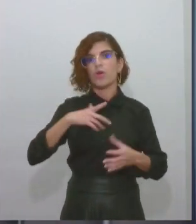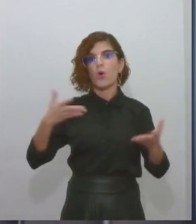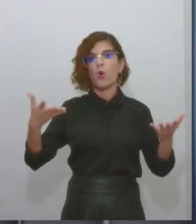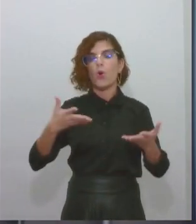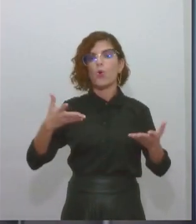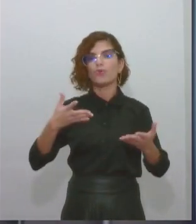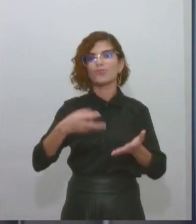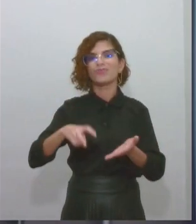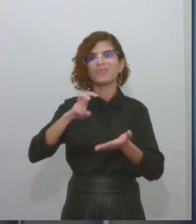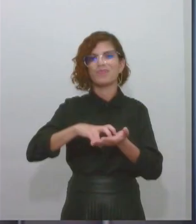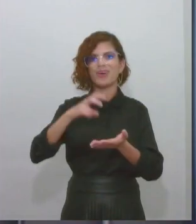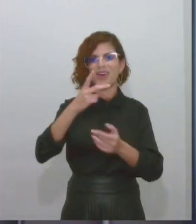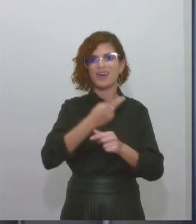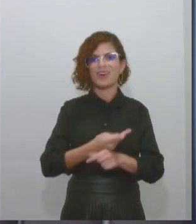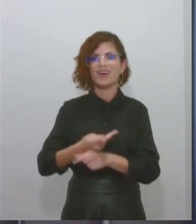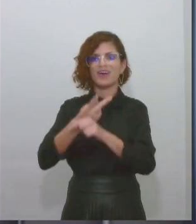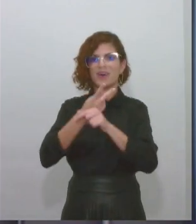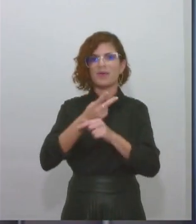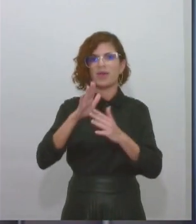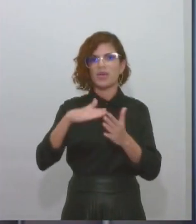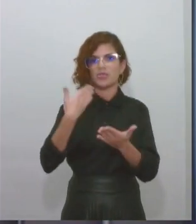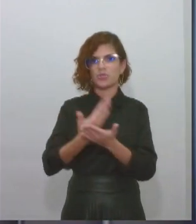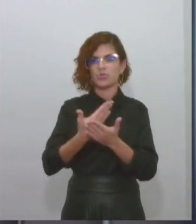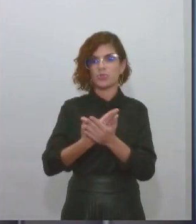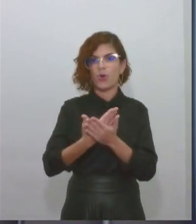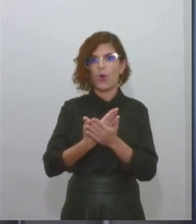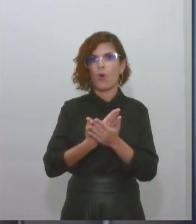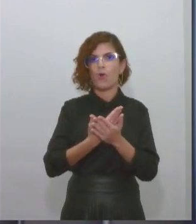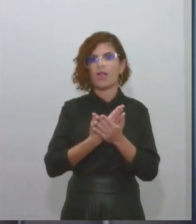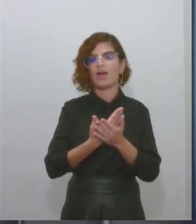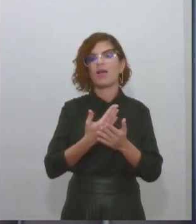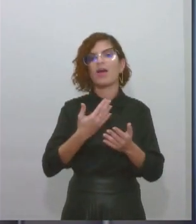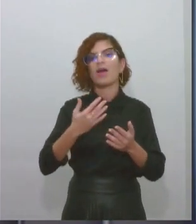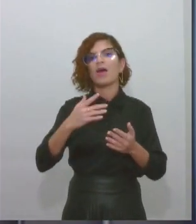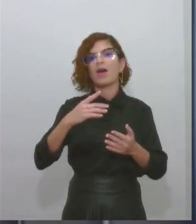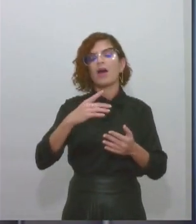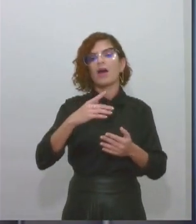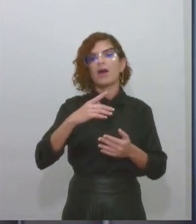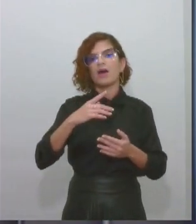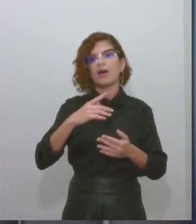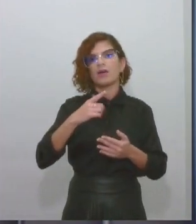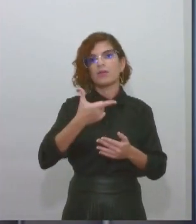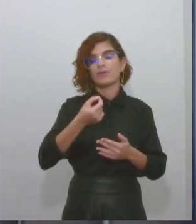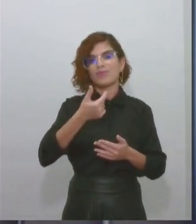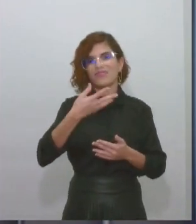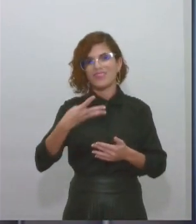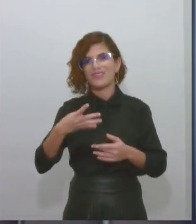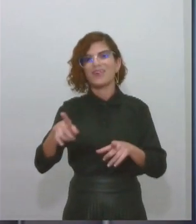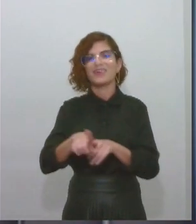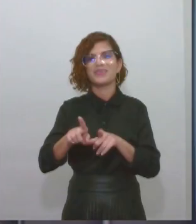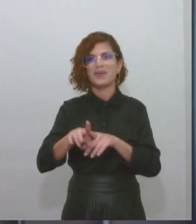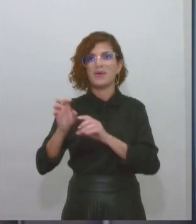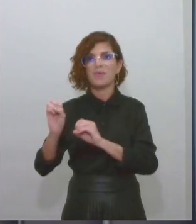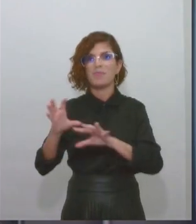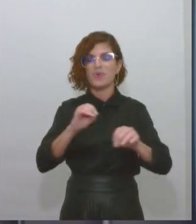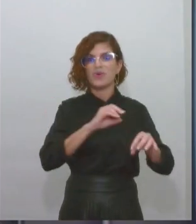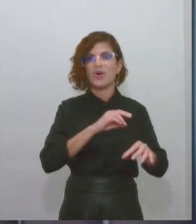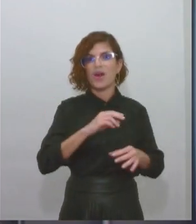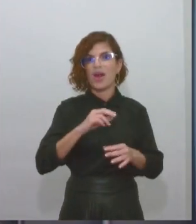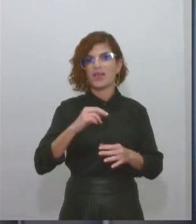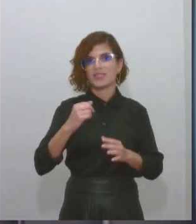Escola Destaque 2024 e Educação Nota 10, em um evento no Teatro Tobias Barreto. Foi